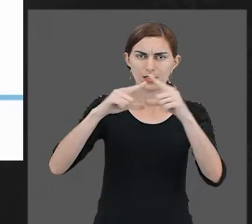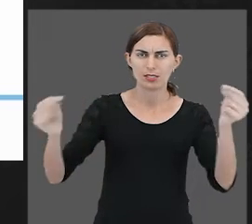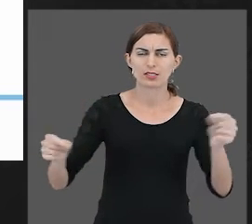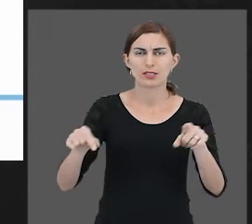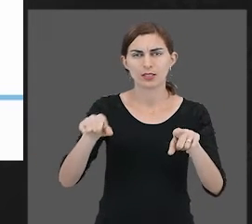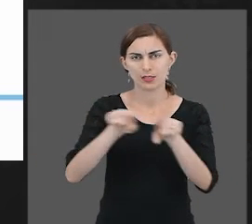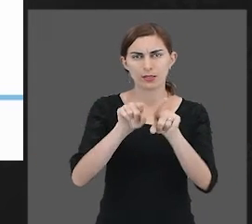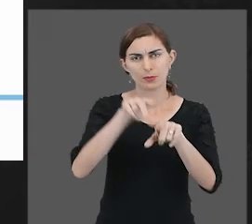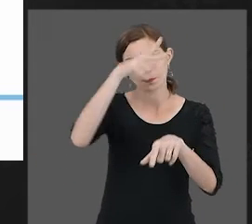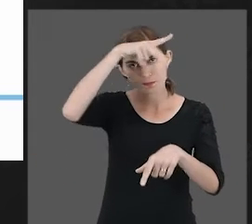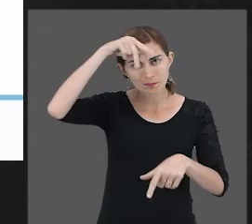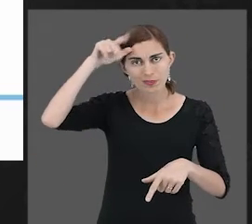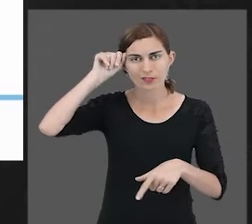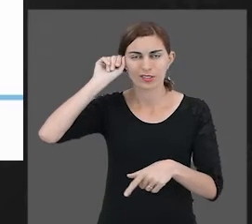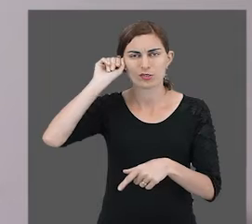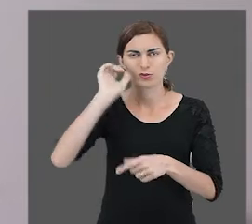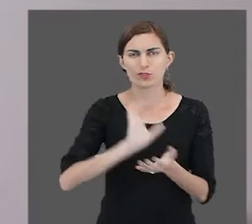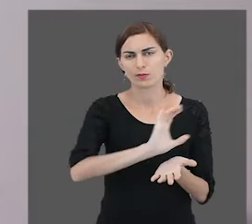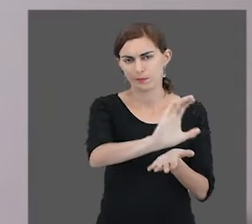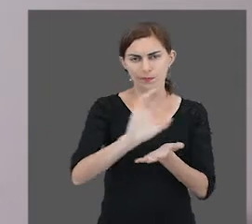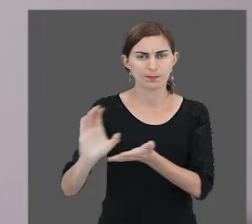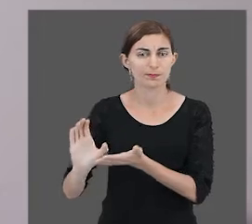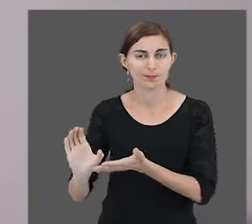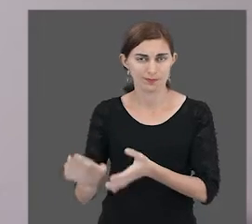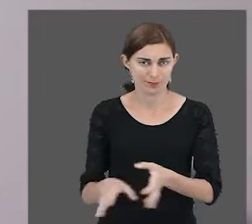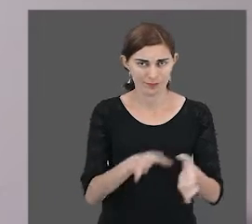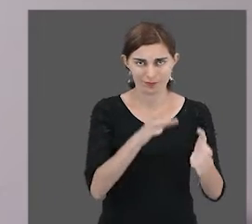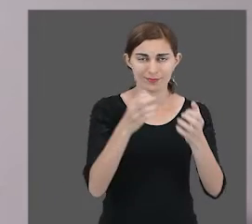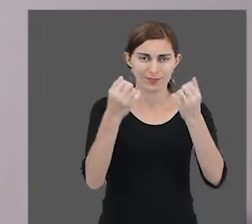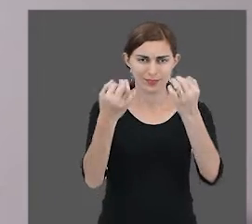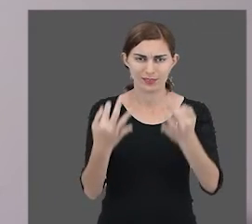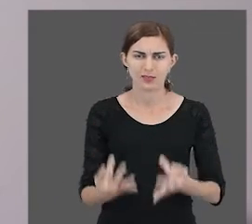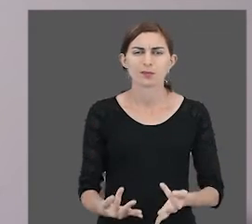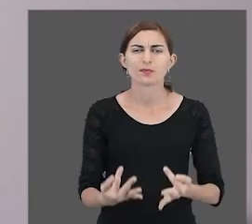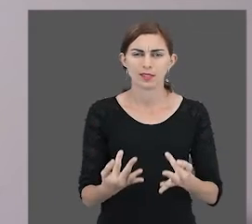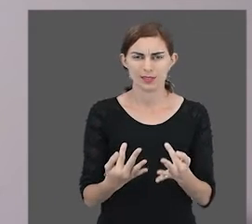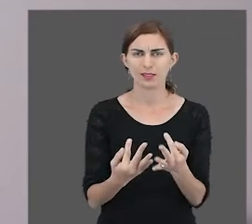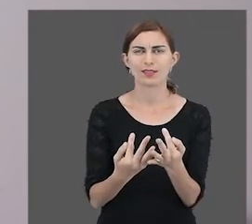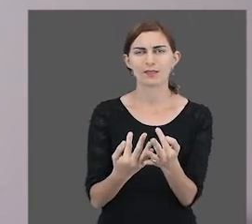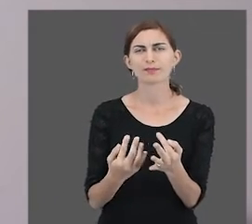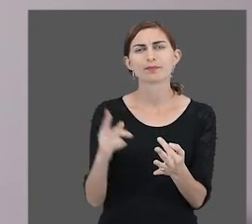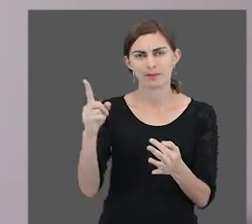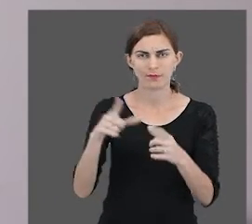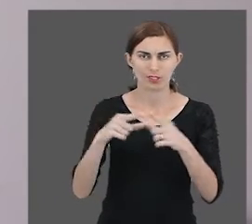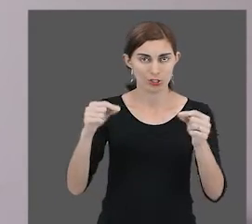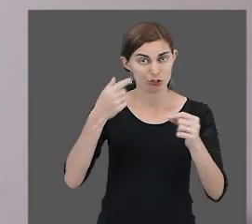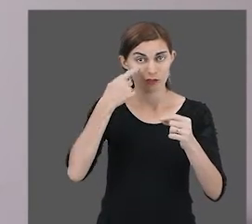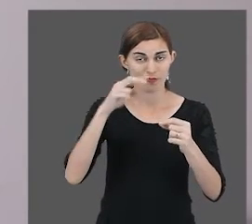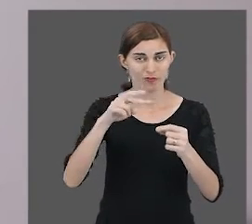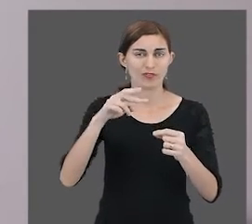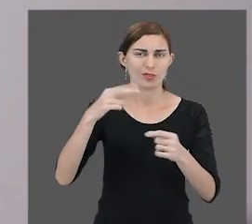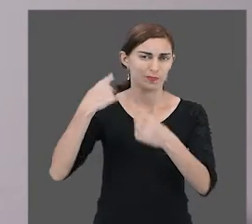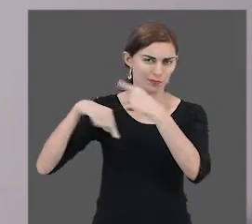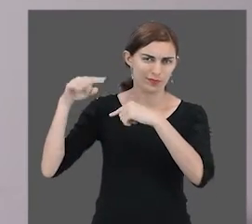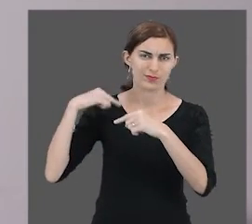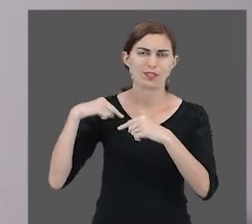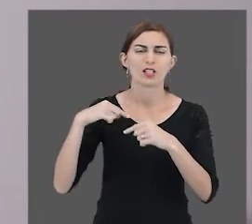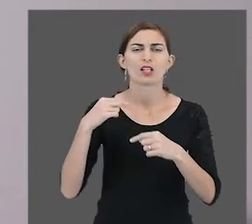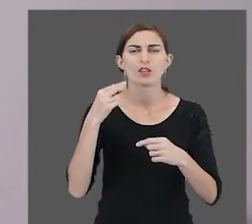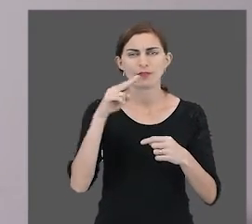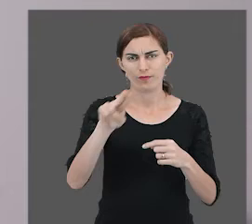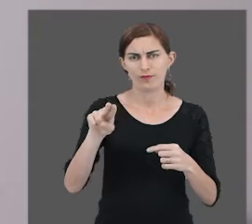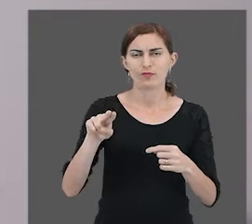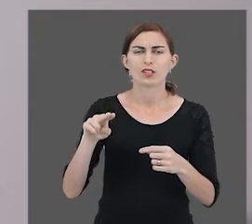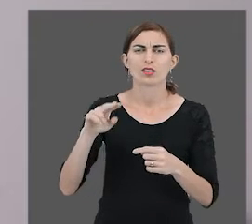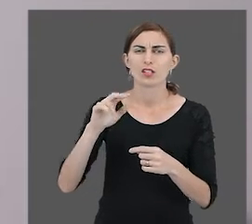municípios. Ok? Então vamos lá. Embora a União, isso a gente já tinha visto no tópico anterior, embora a